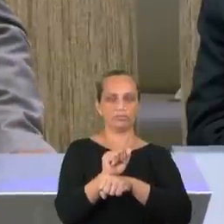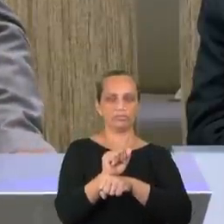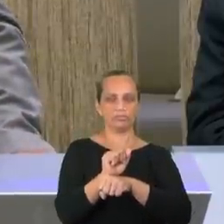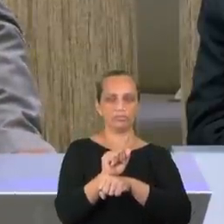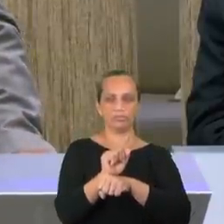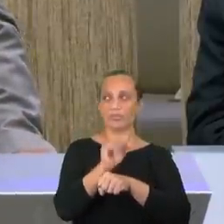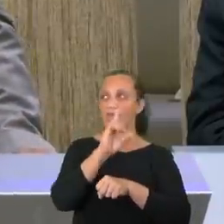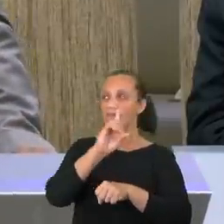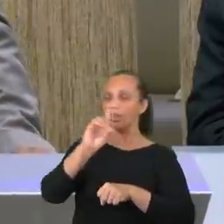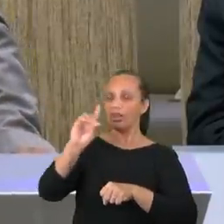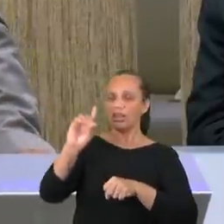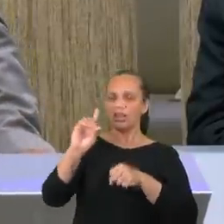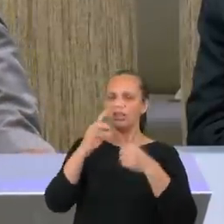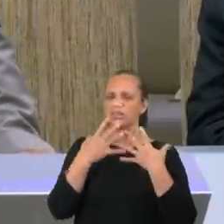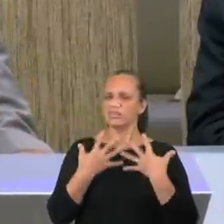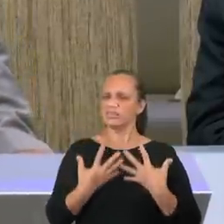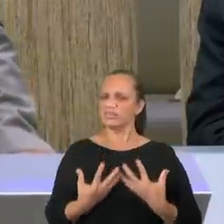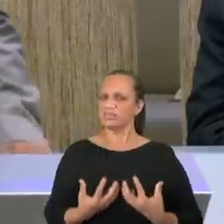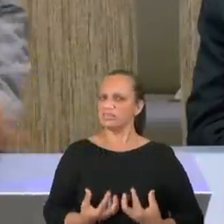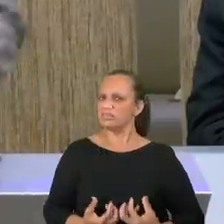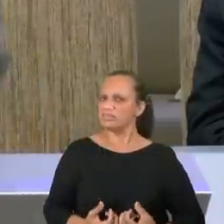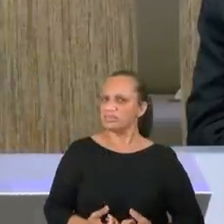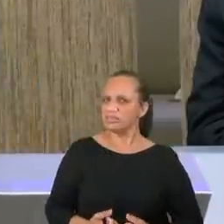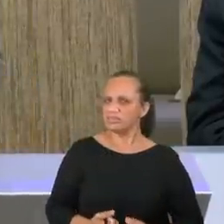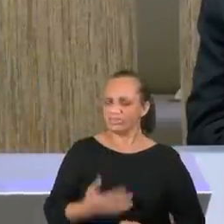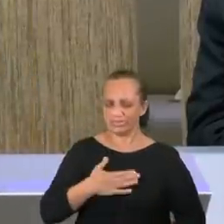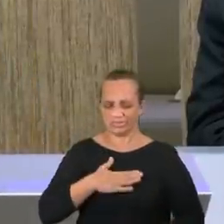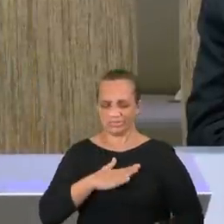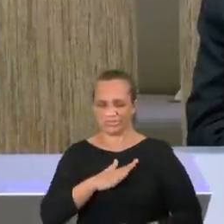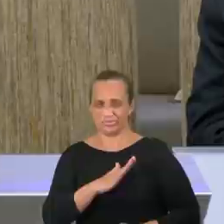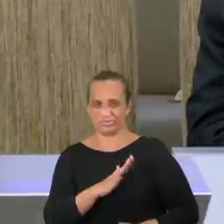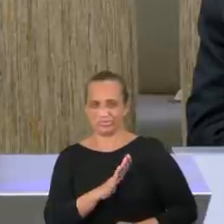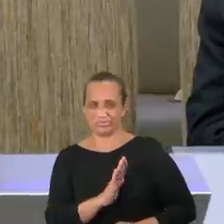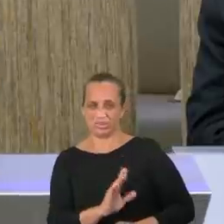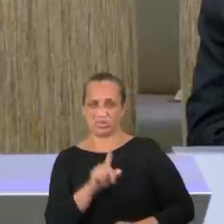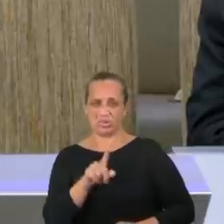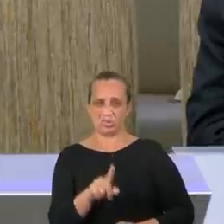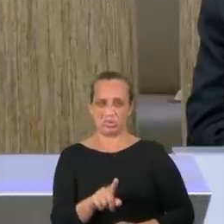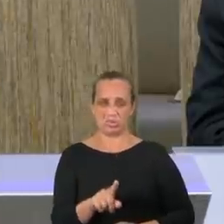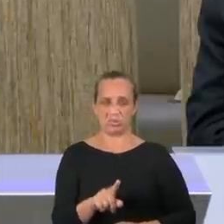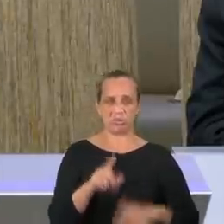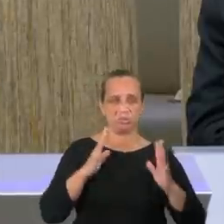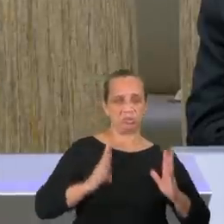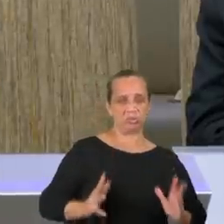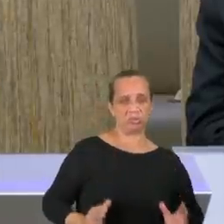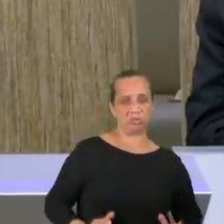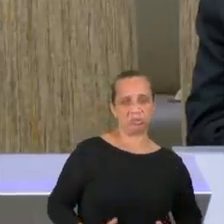Deus está cansado desse comportamento de vocês,